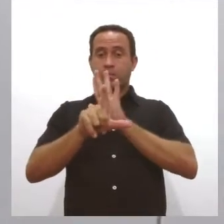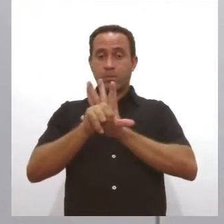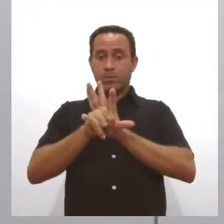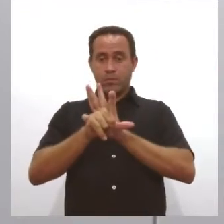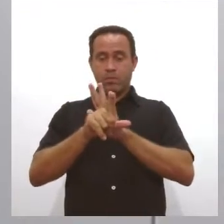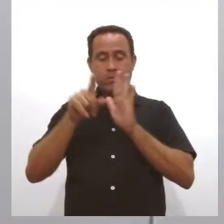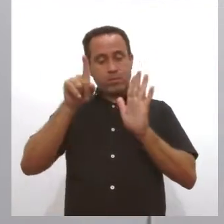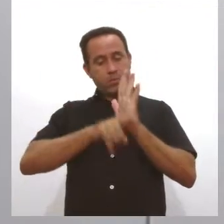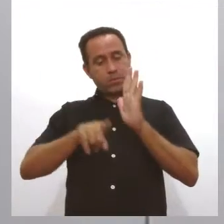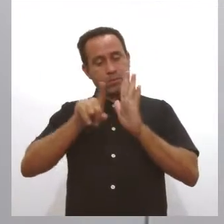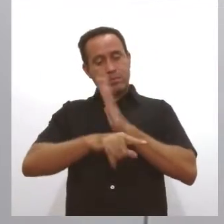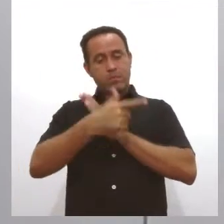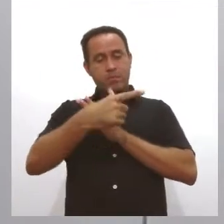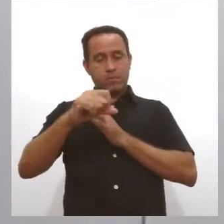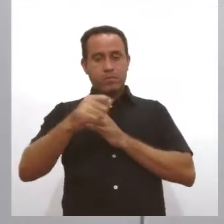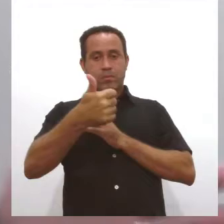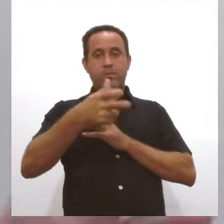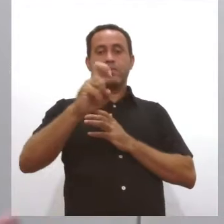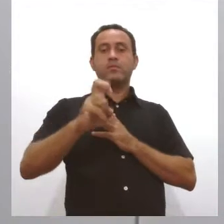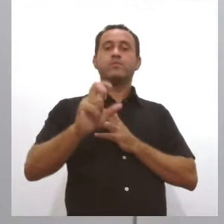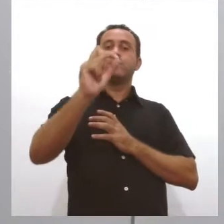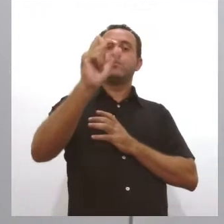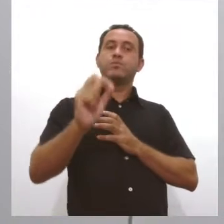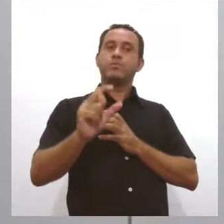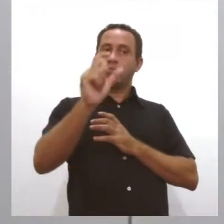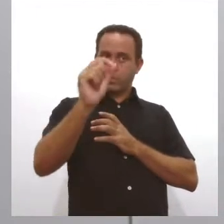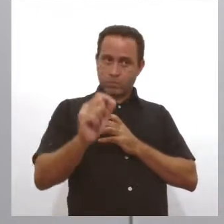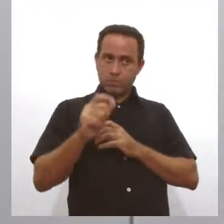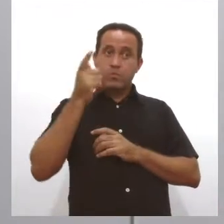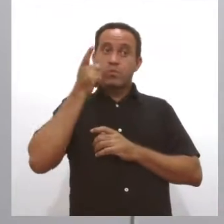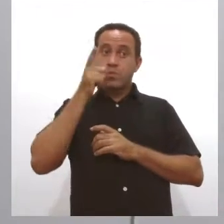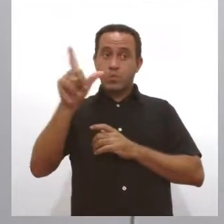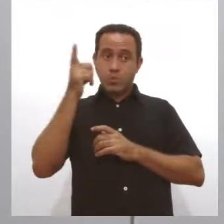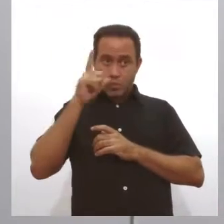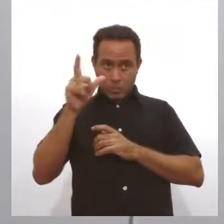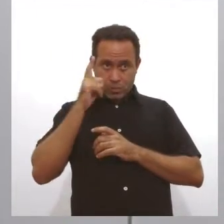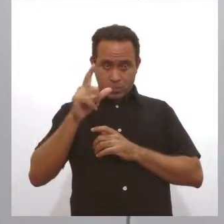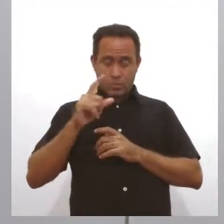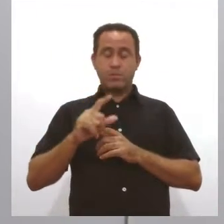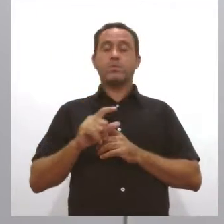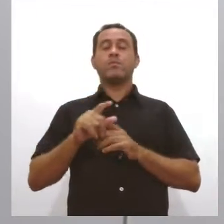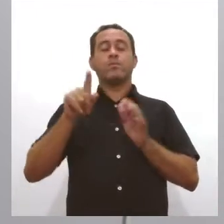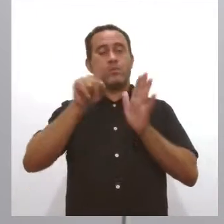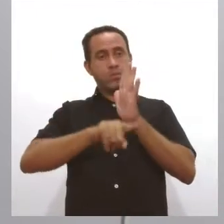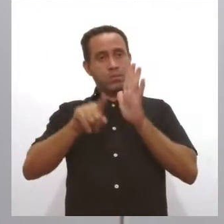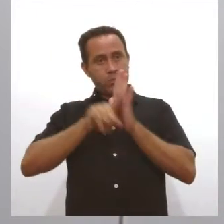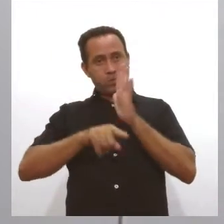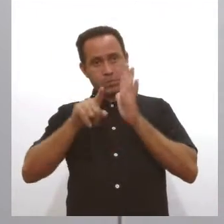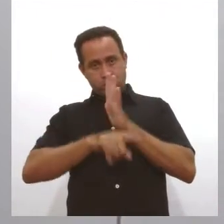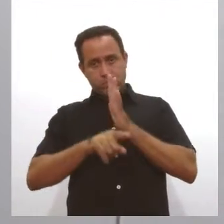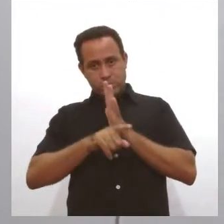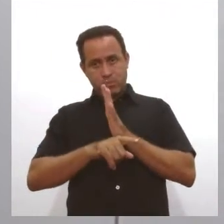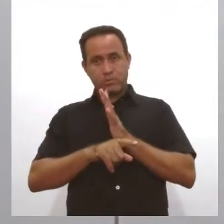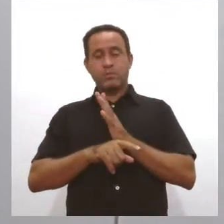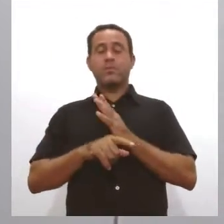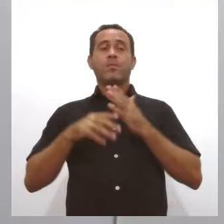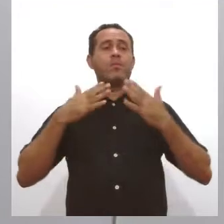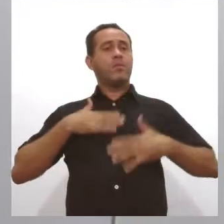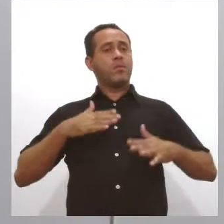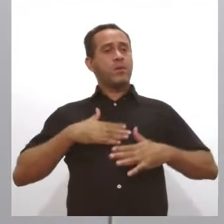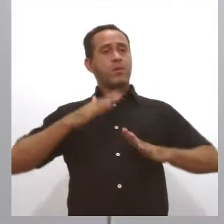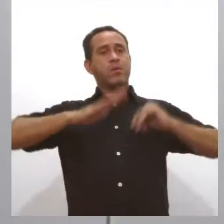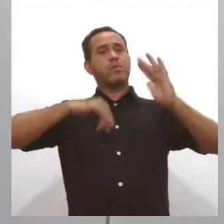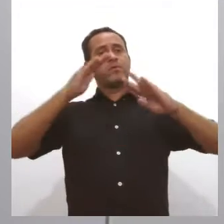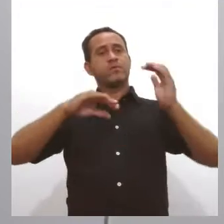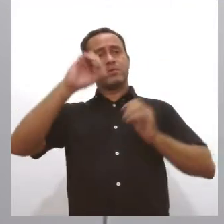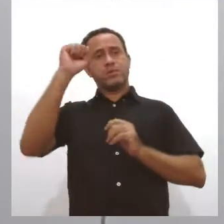de 29% para 15%. Isso aí a gente vai conseguir uma redução significativa no preço final do combustível para dar mais alívio para o trabalhador